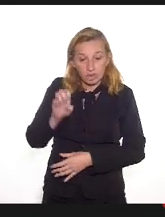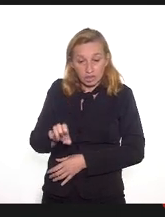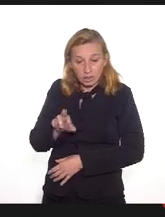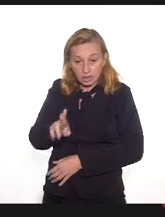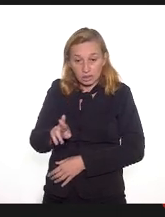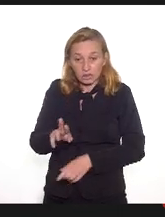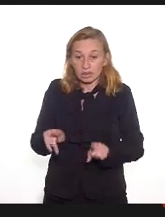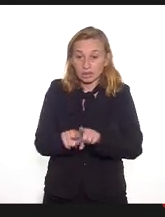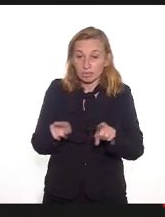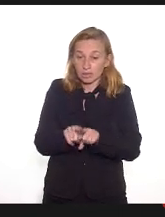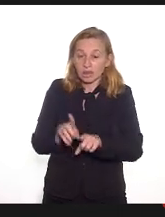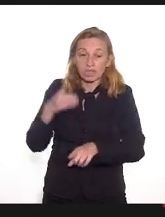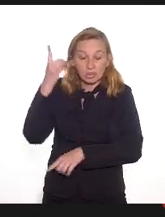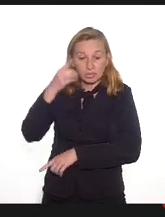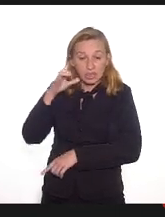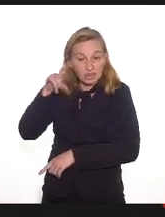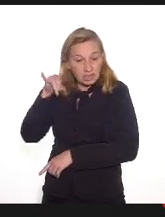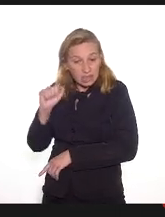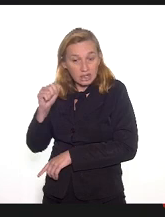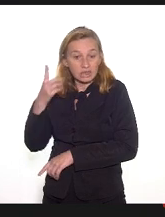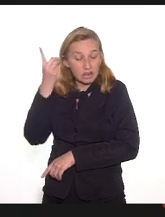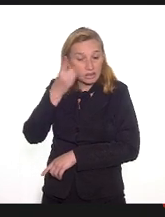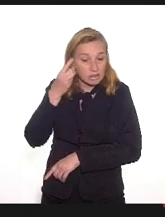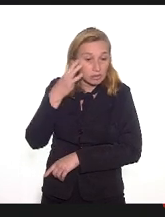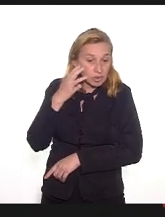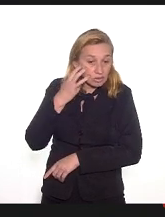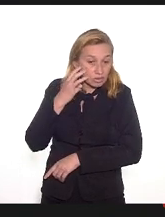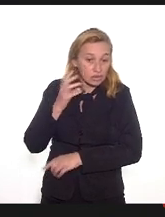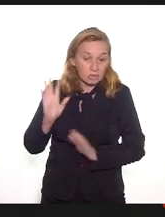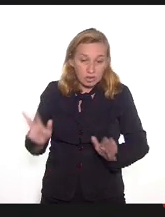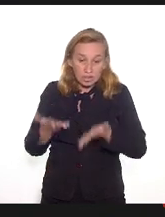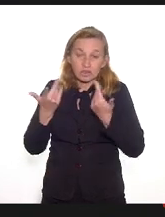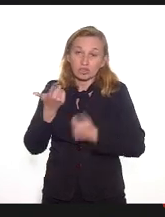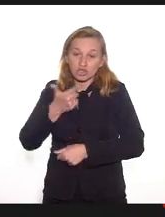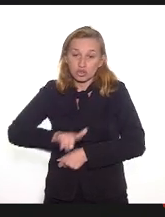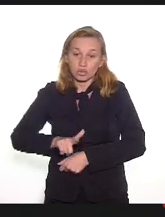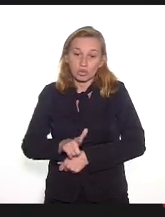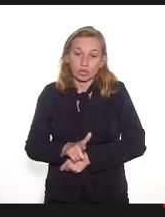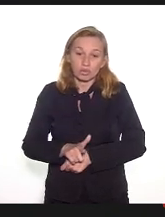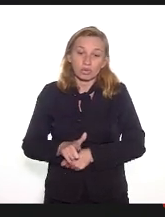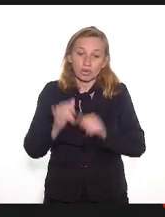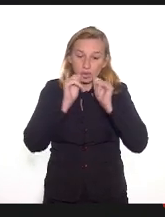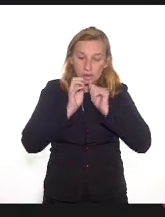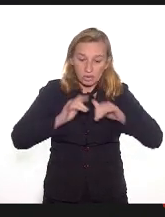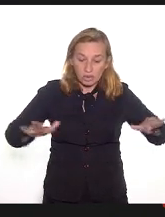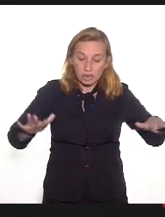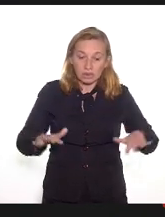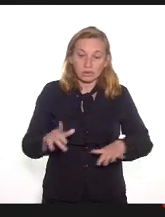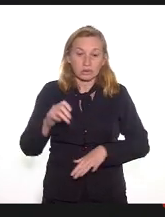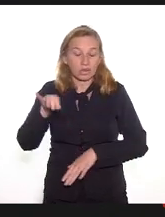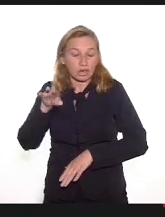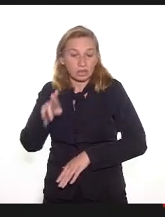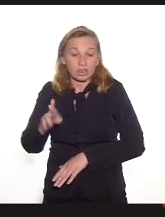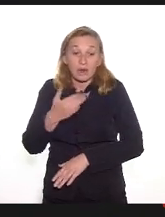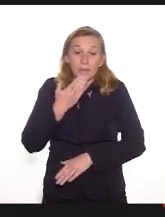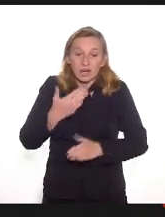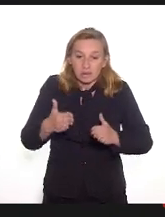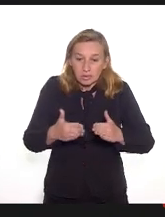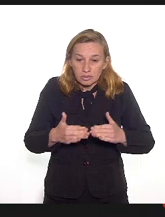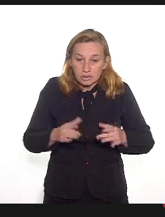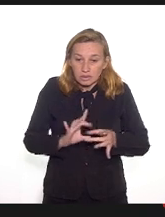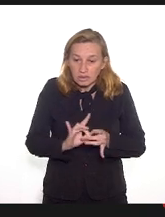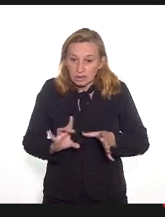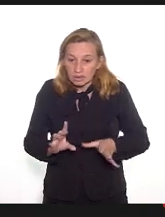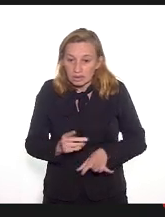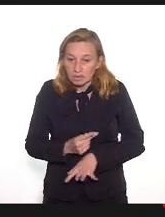muito a senhora e o deputado Valdeck por essa iniciativa, mais uma, de divulgação do cluster. Com isso, eu peço licença, que os